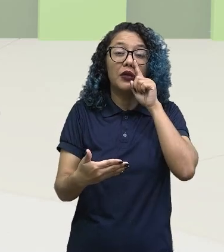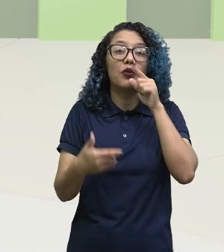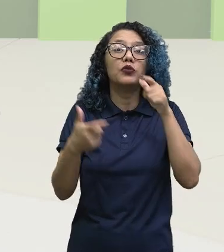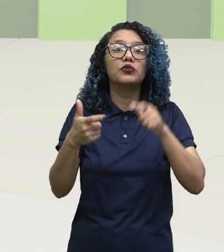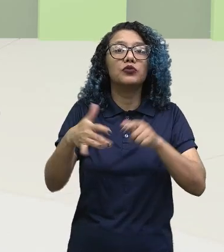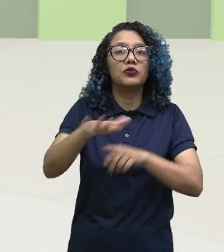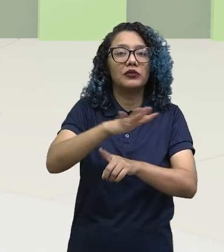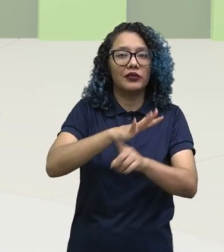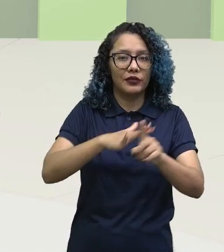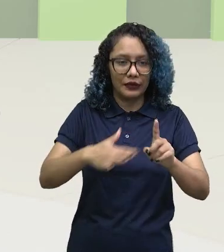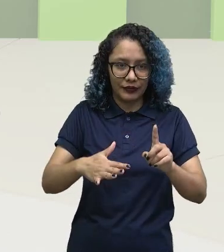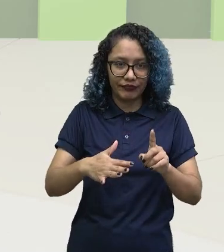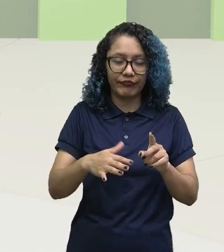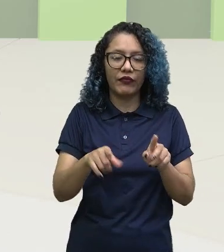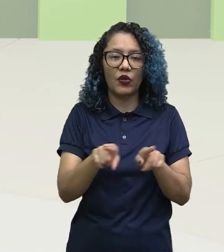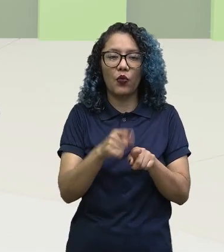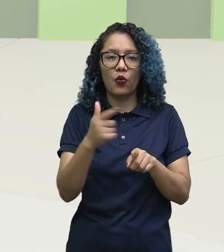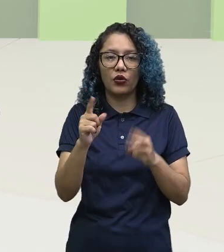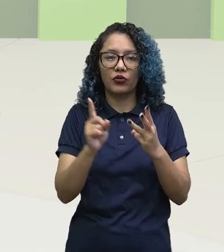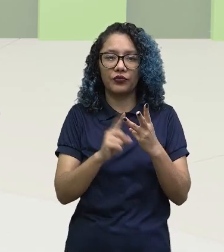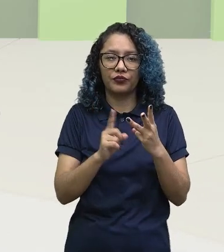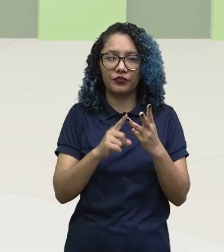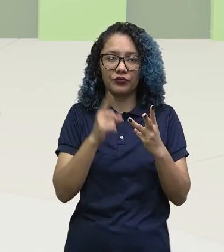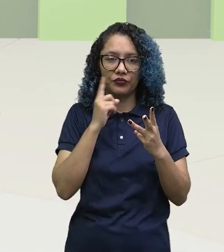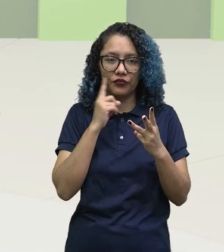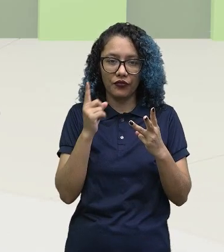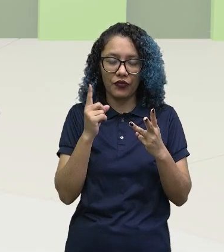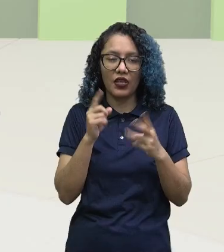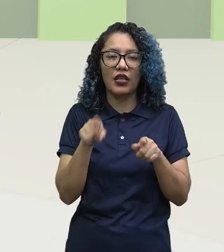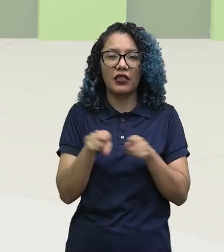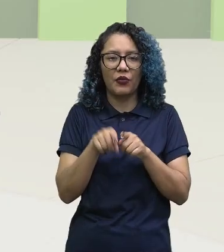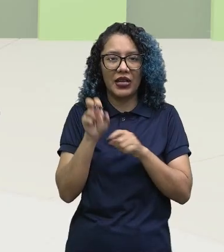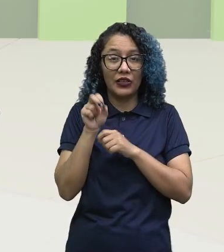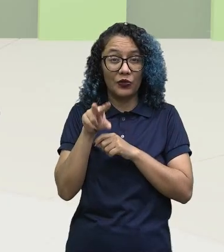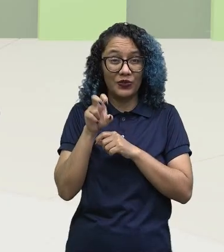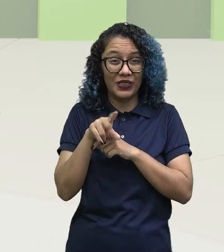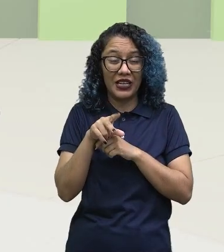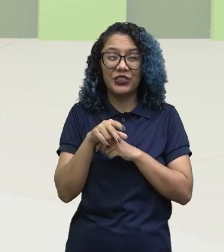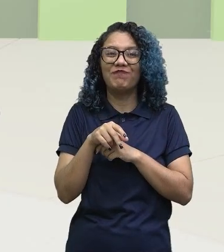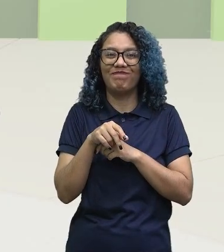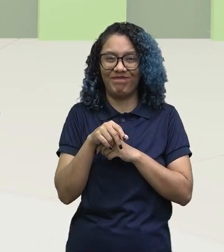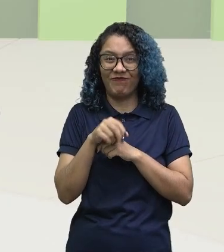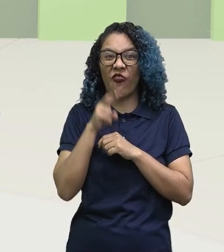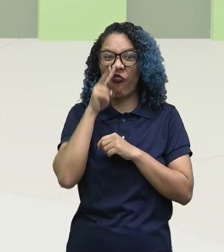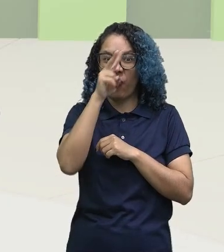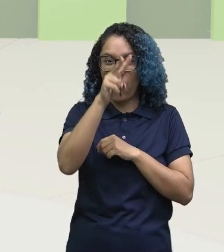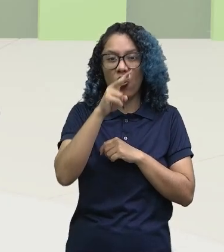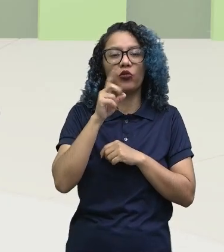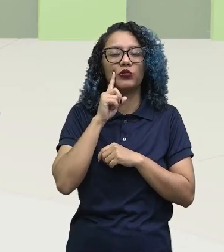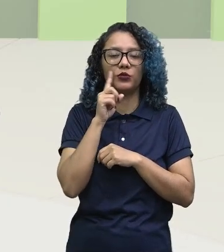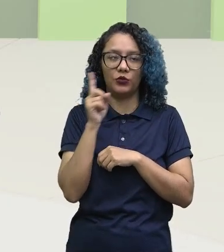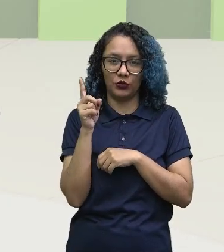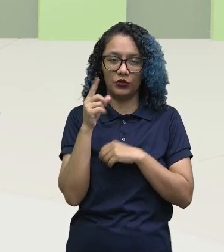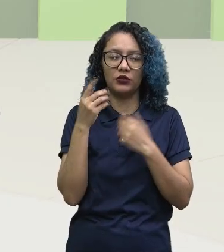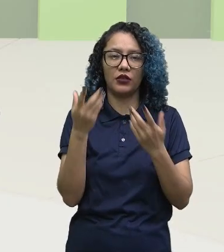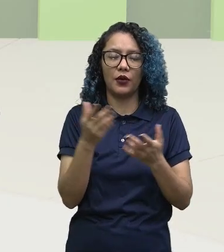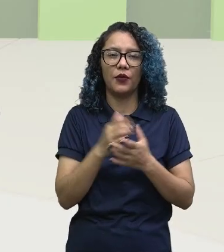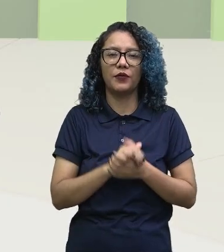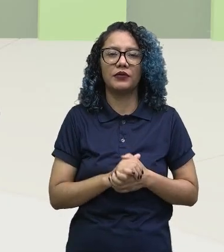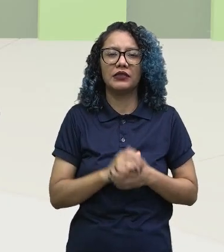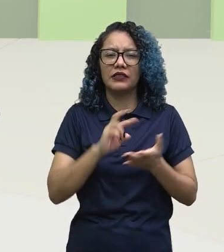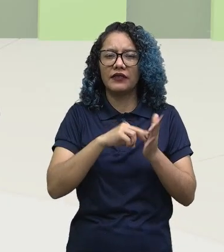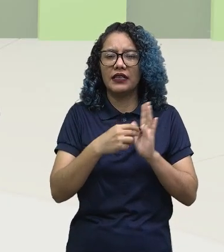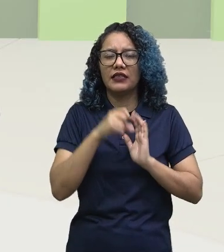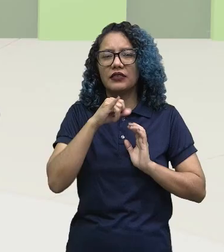ambiente. Aqui, nesse outro, nós temos toxicidade aguda e severa. Então, professor, significa que se eu